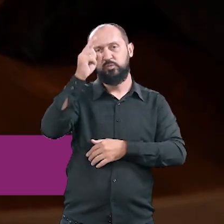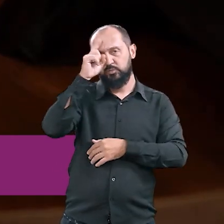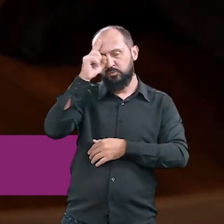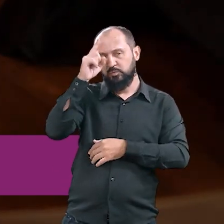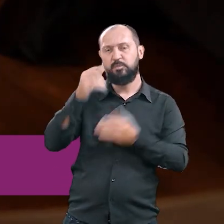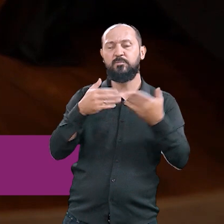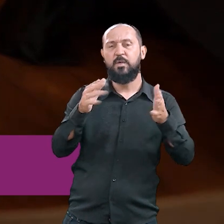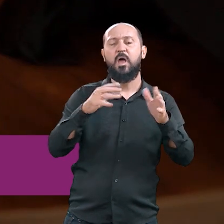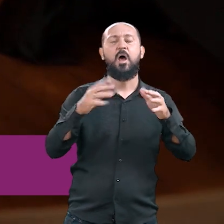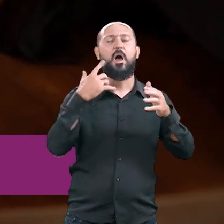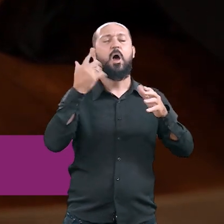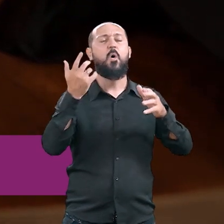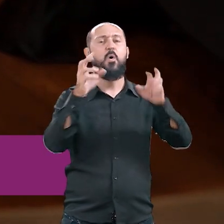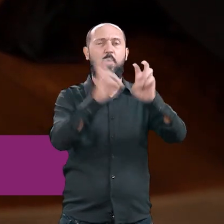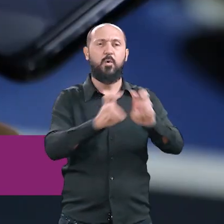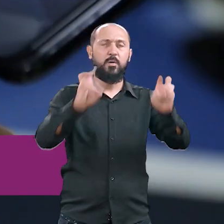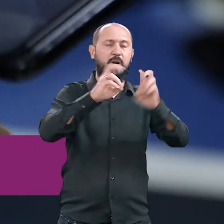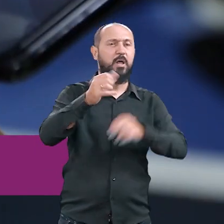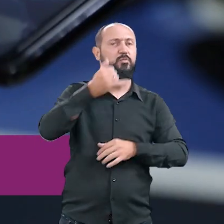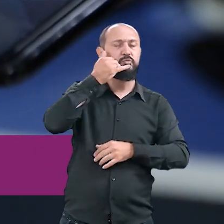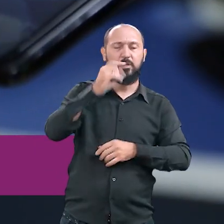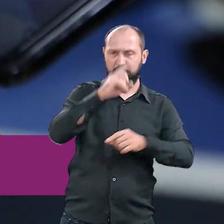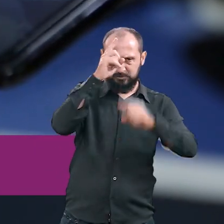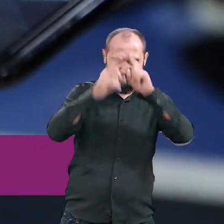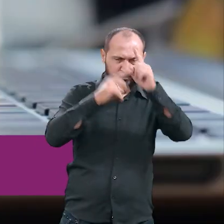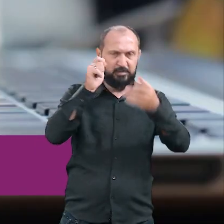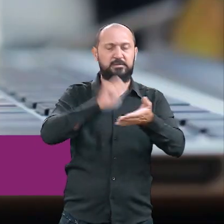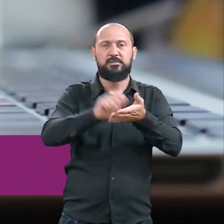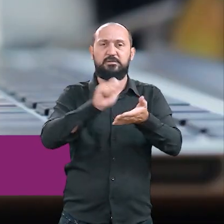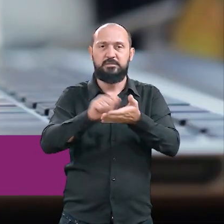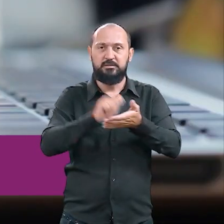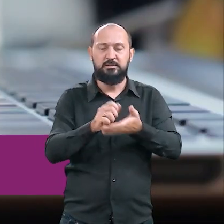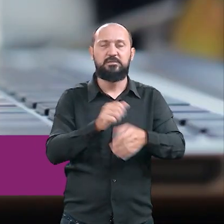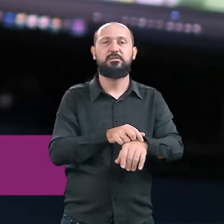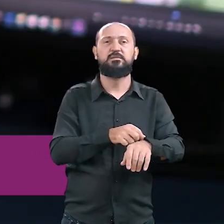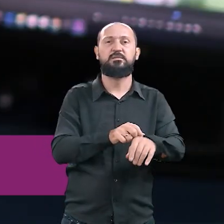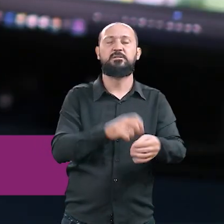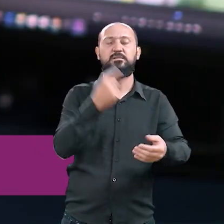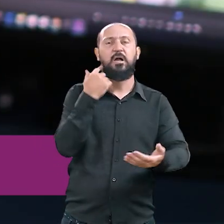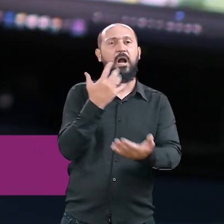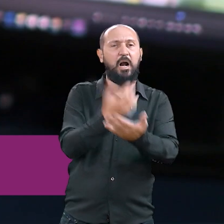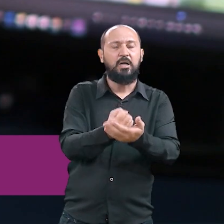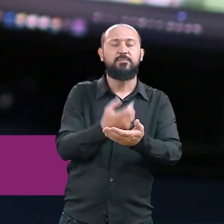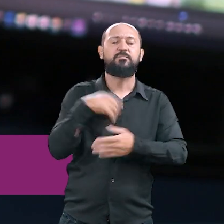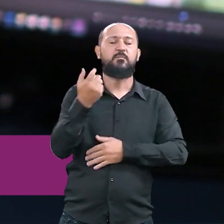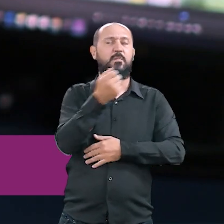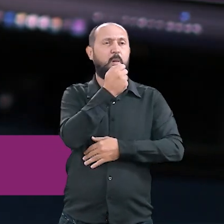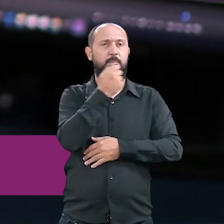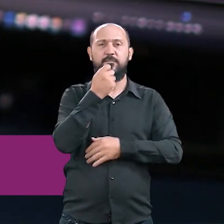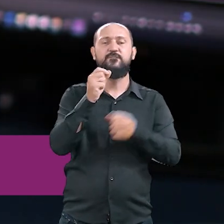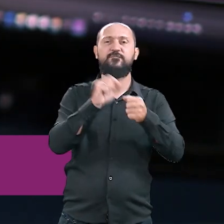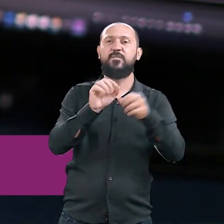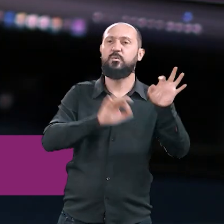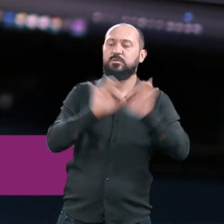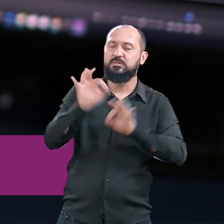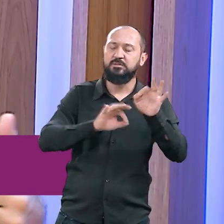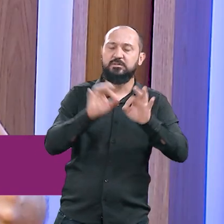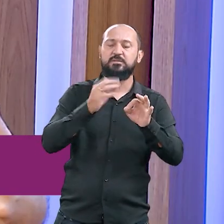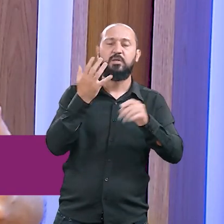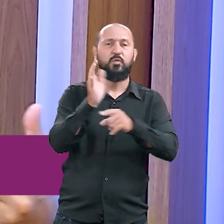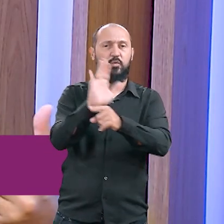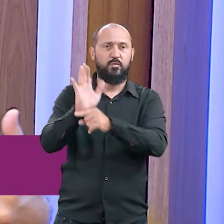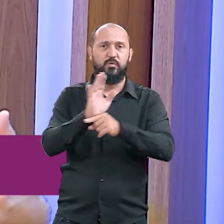o Airbnb, que é a plataforma para você fazer alocação de quartos no lugar dos hotéis. Eu tenho a impressão que as redes de hotel também não acharam tão